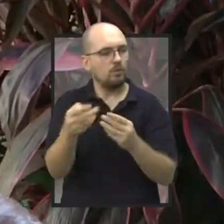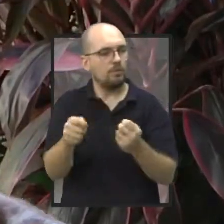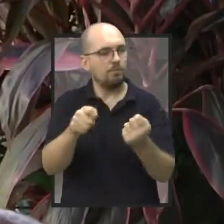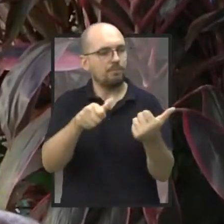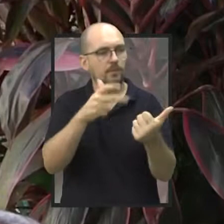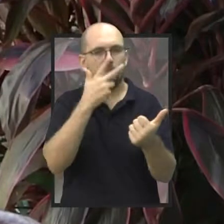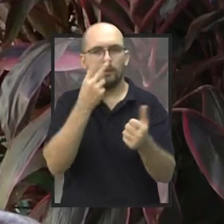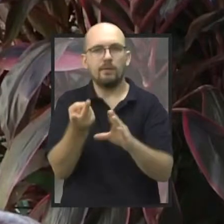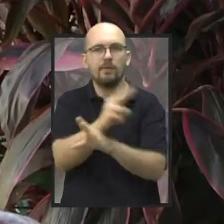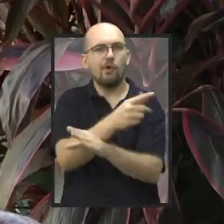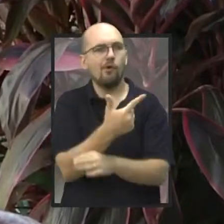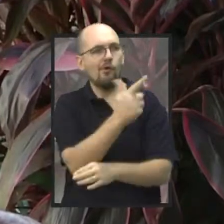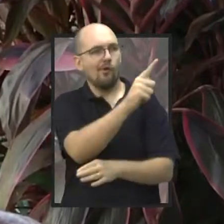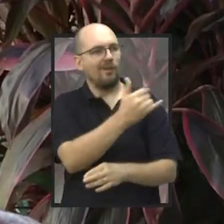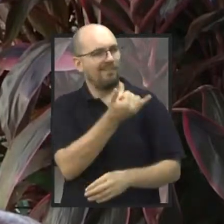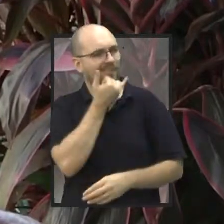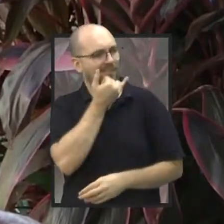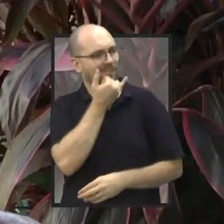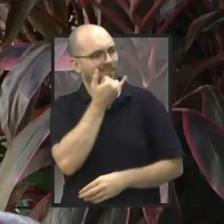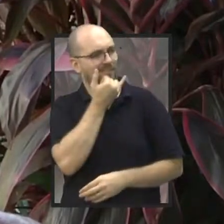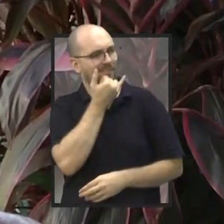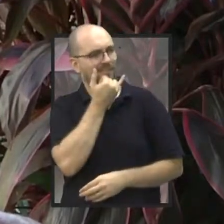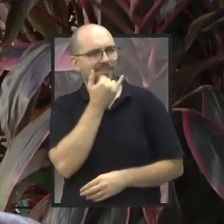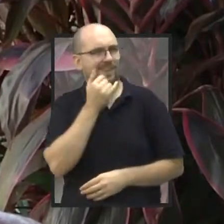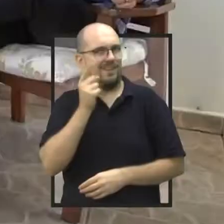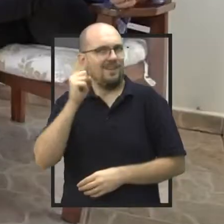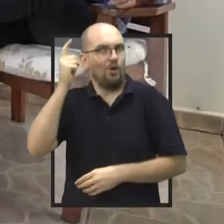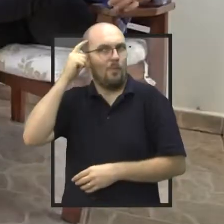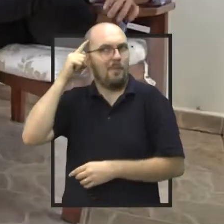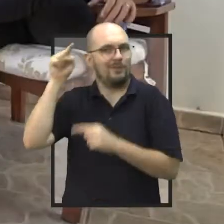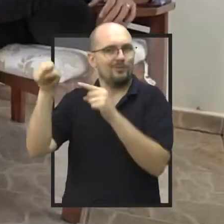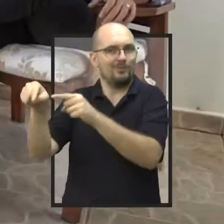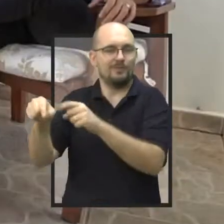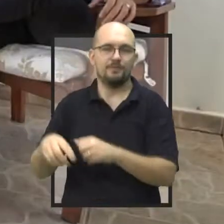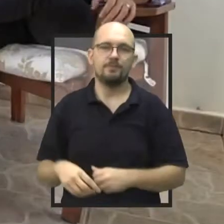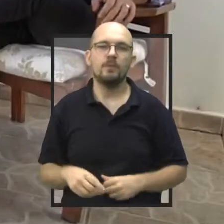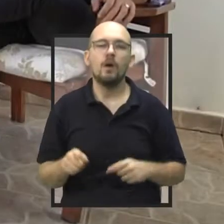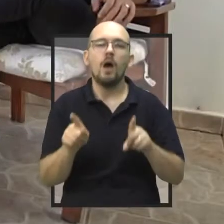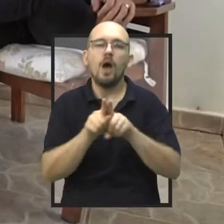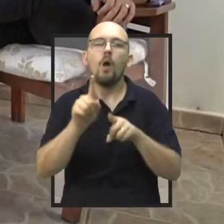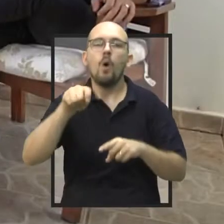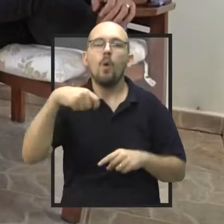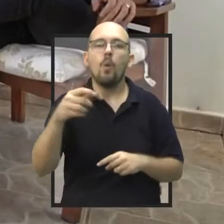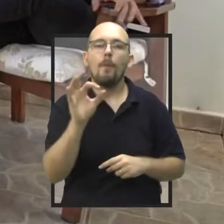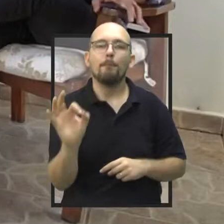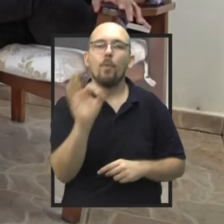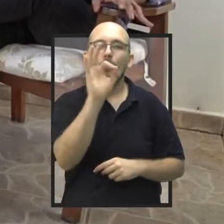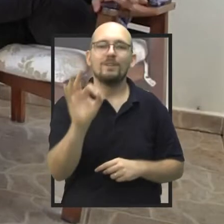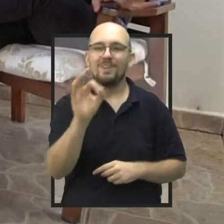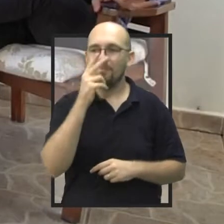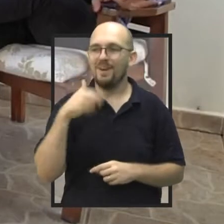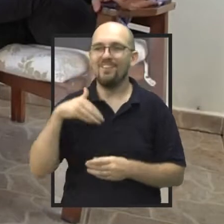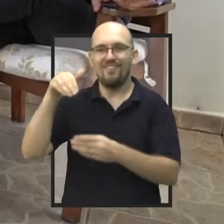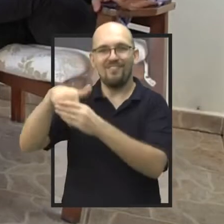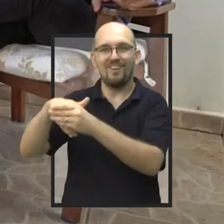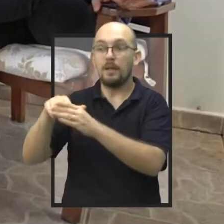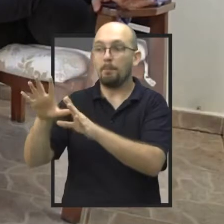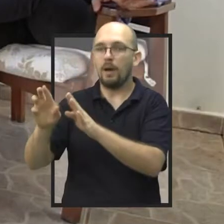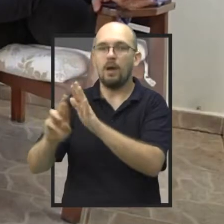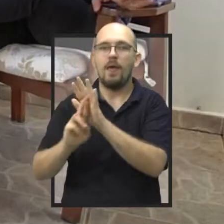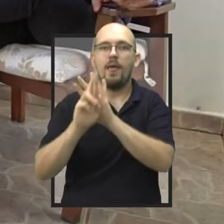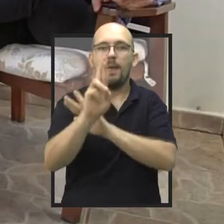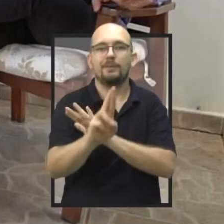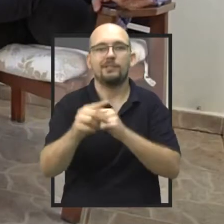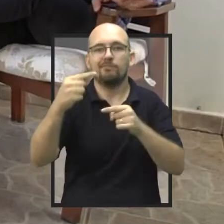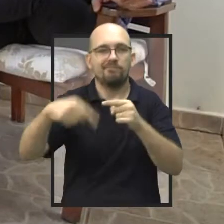candidato completamente diferente daquilo que você pensa. Ou seja, ele é proporcional, mas ele acaba não sendo representativo,